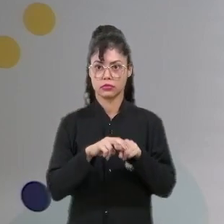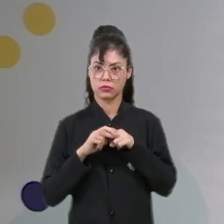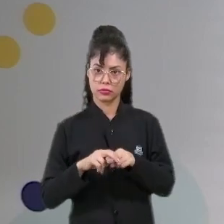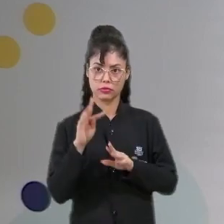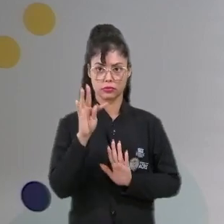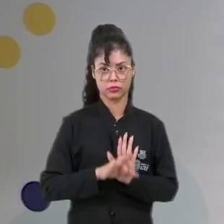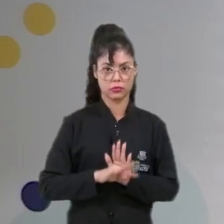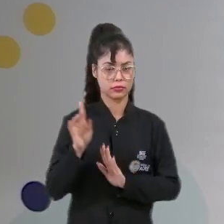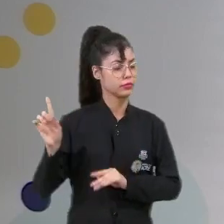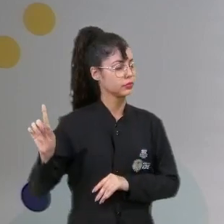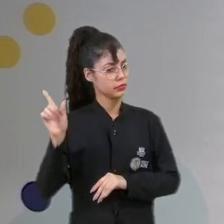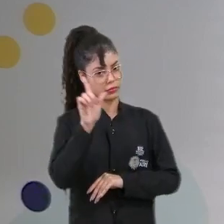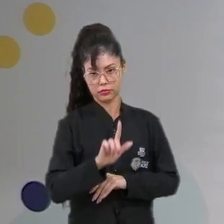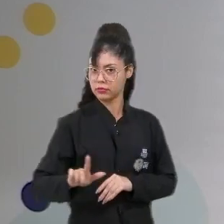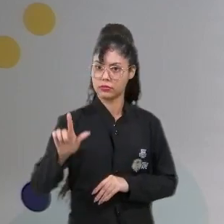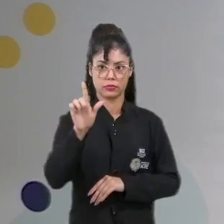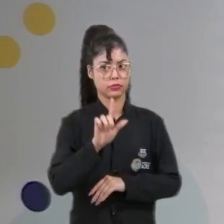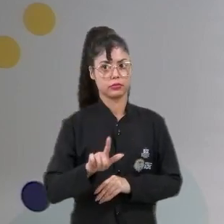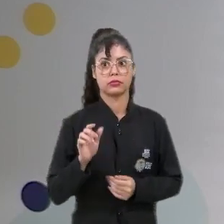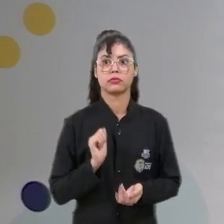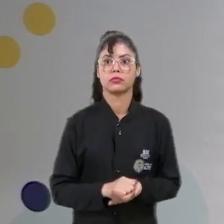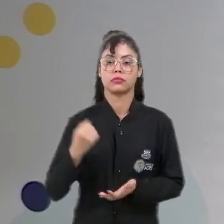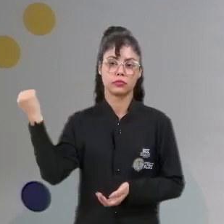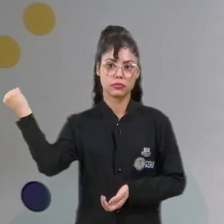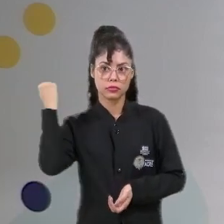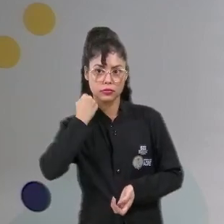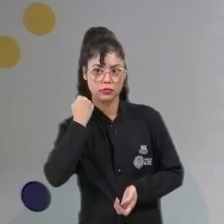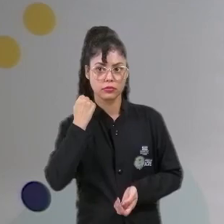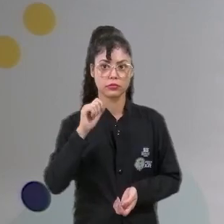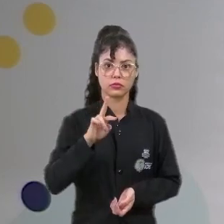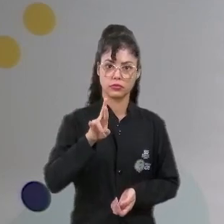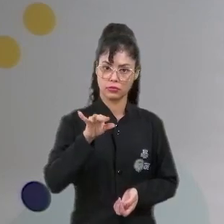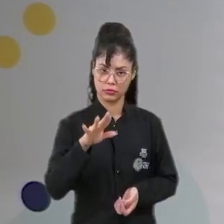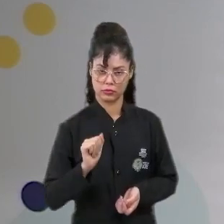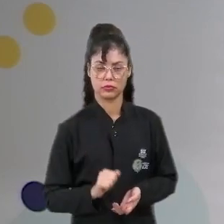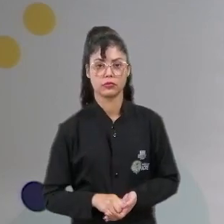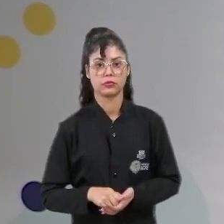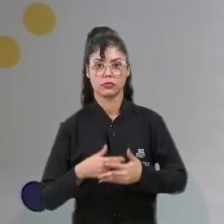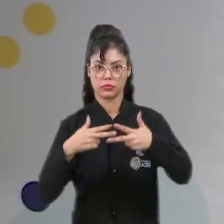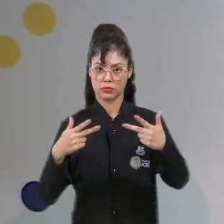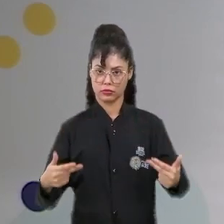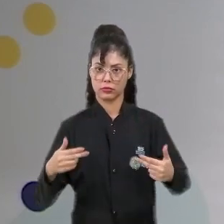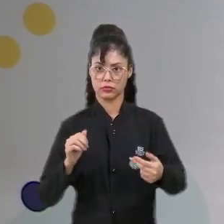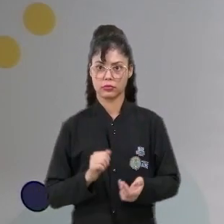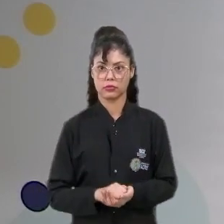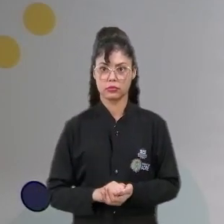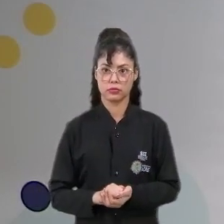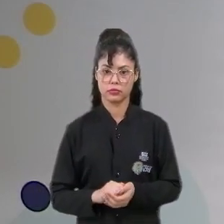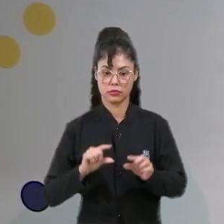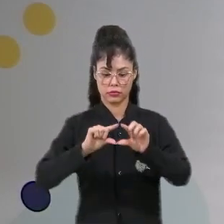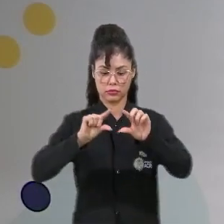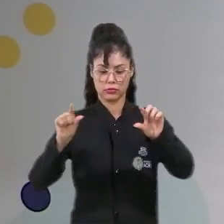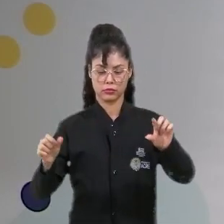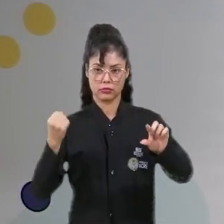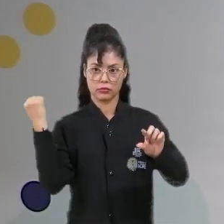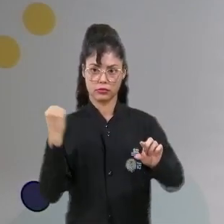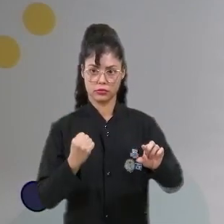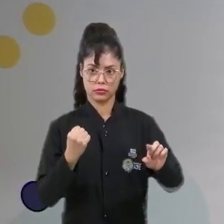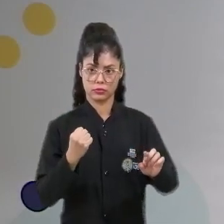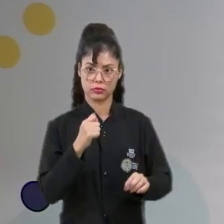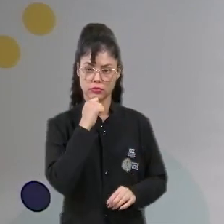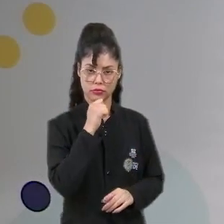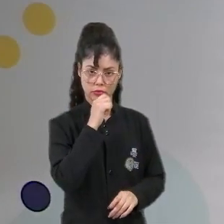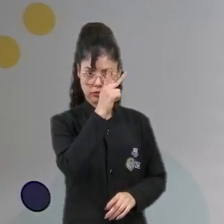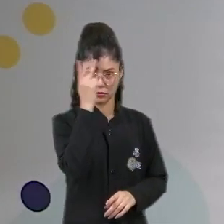tenho um texto não literário. A faca, a Rita são objetos, no caso a faca é um objeto, a Rita é uma